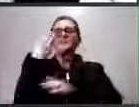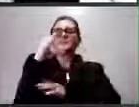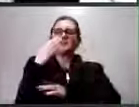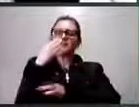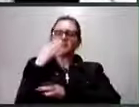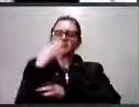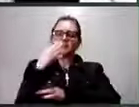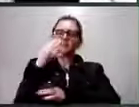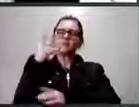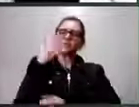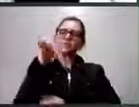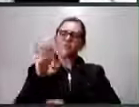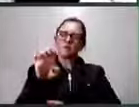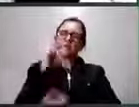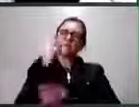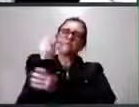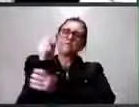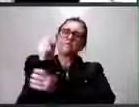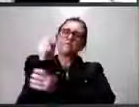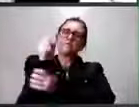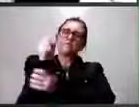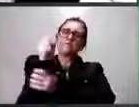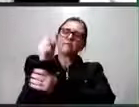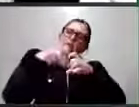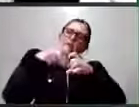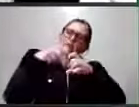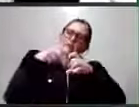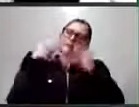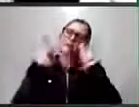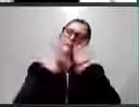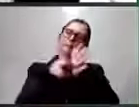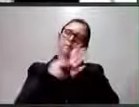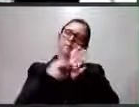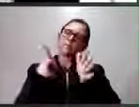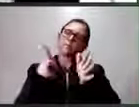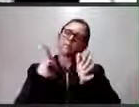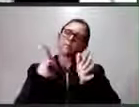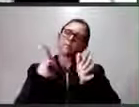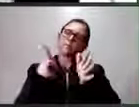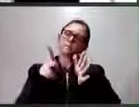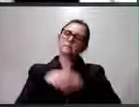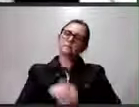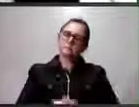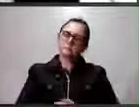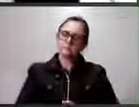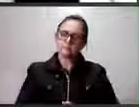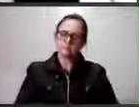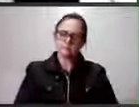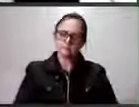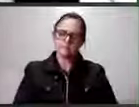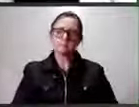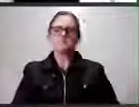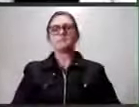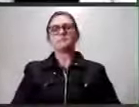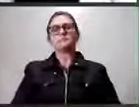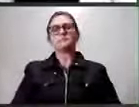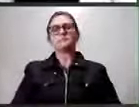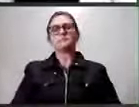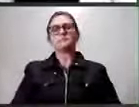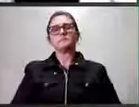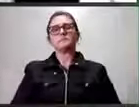Chile, fisioterapeuta da Clínica Médica Ortodôntica no Puebla e Clínica Ortodôntica também